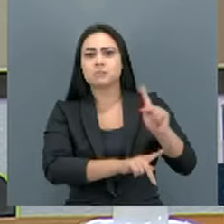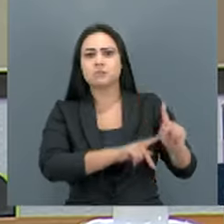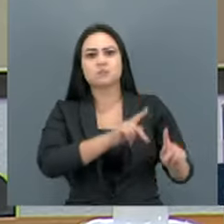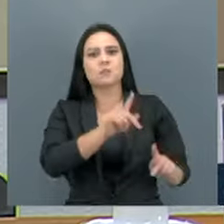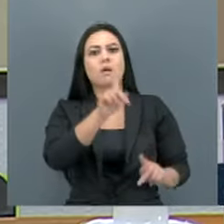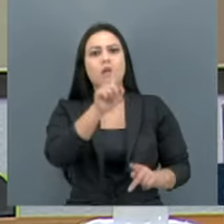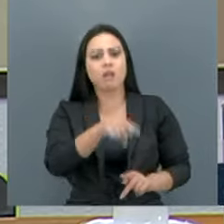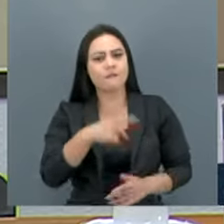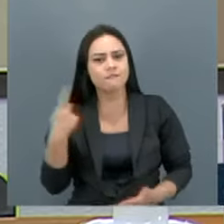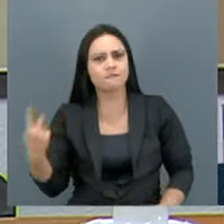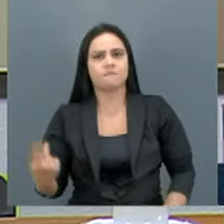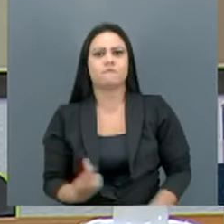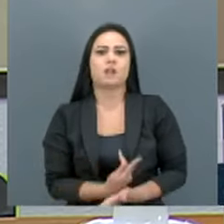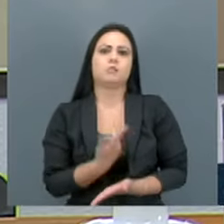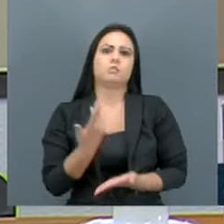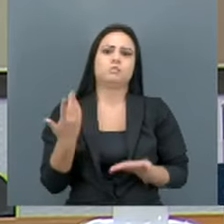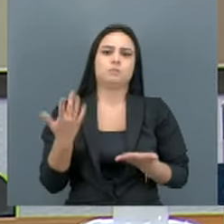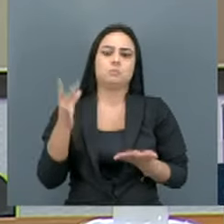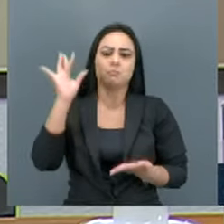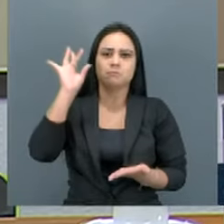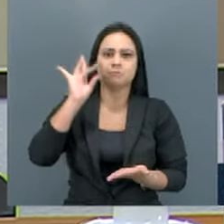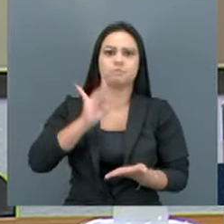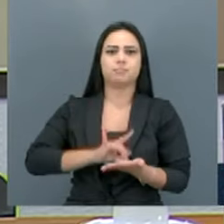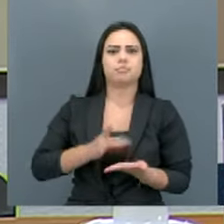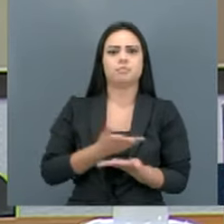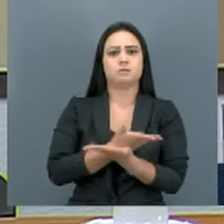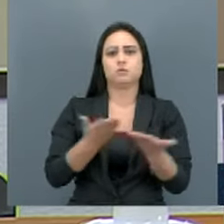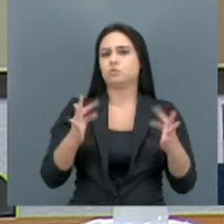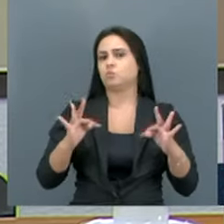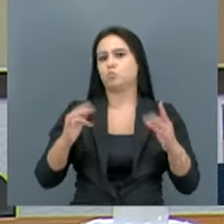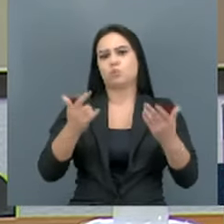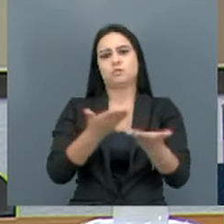senhores senadores.